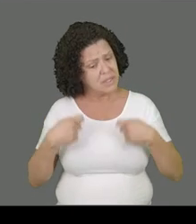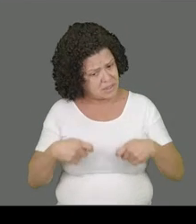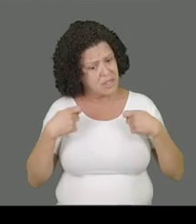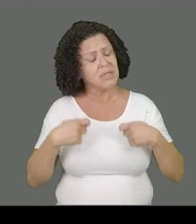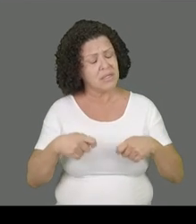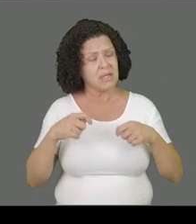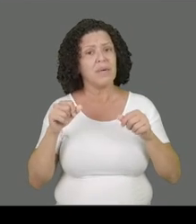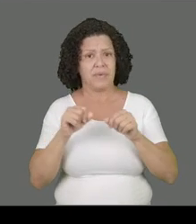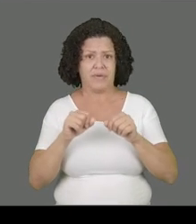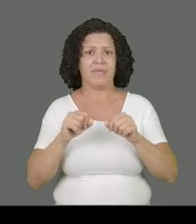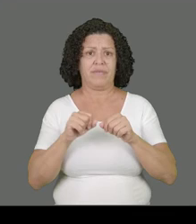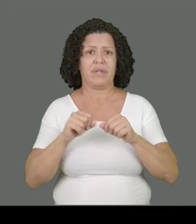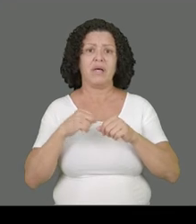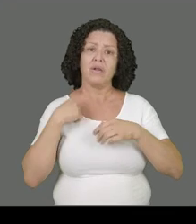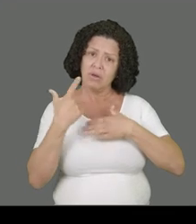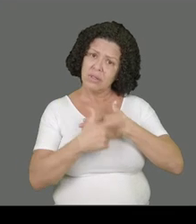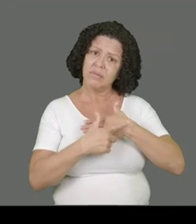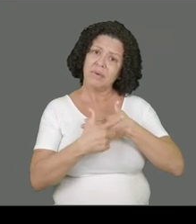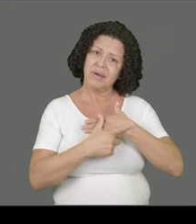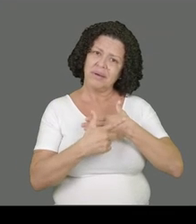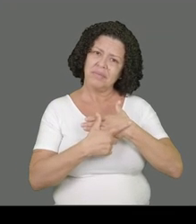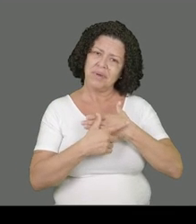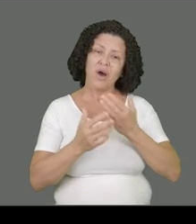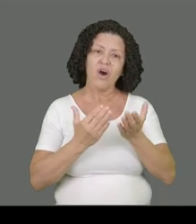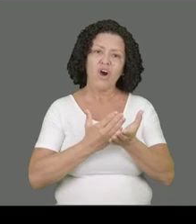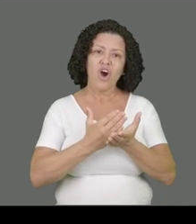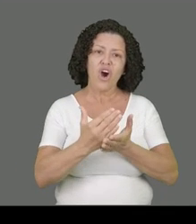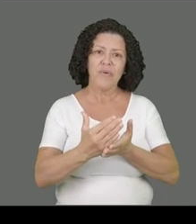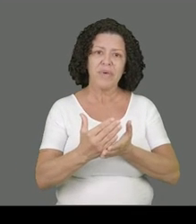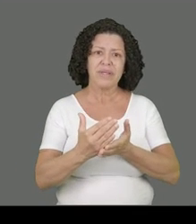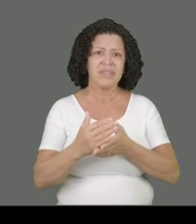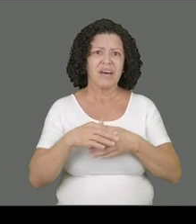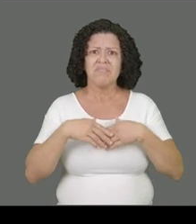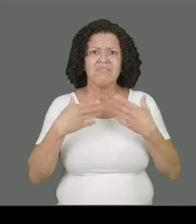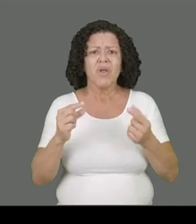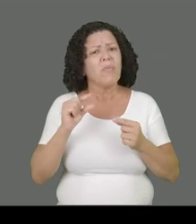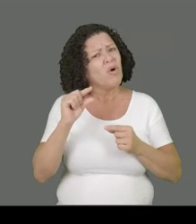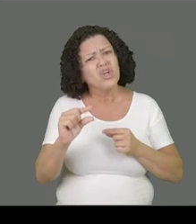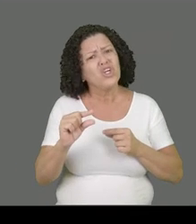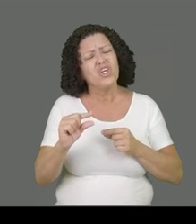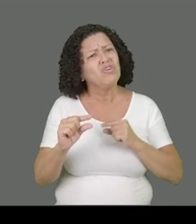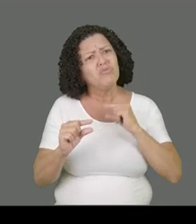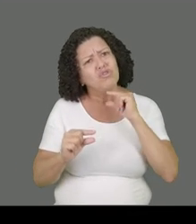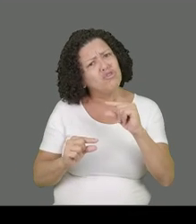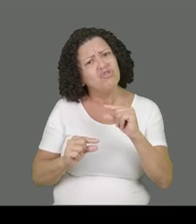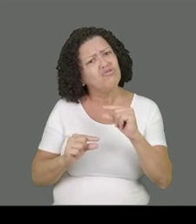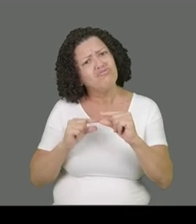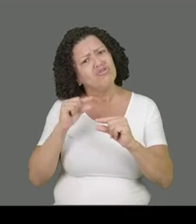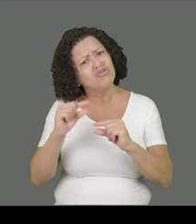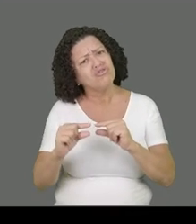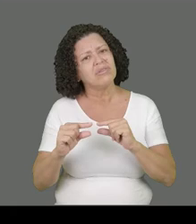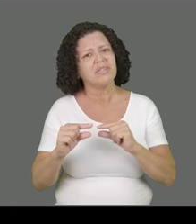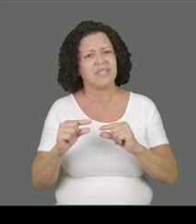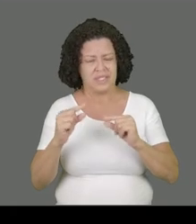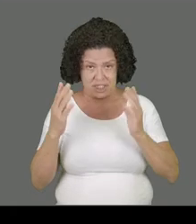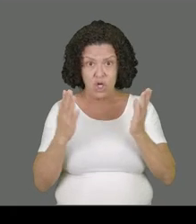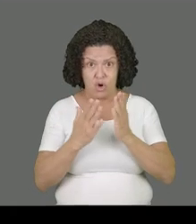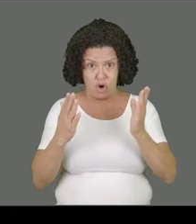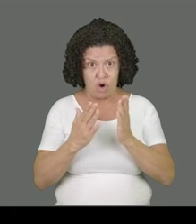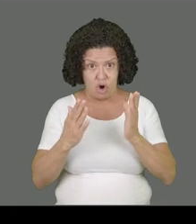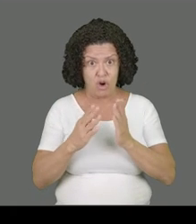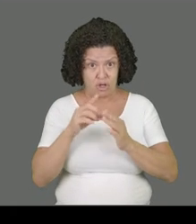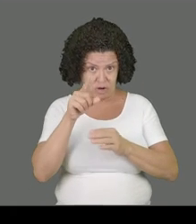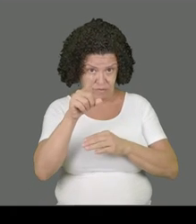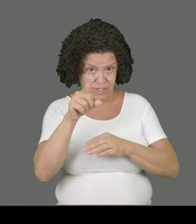precisamos fazer a nossa parte, começando nem que seja aos pouquinhos.